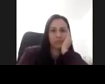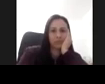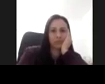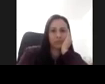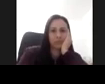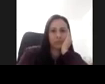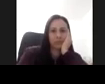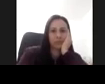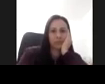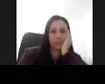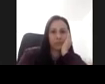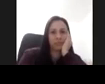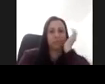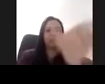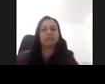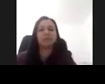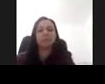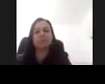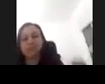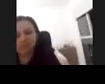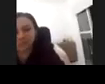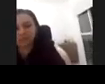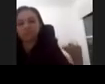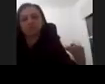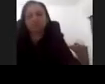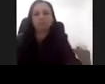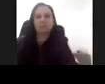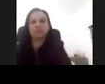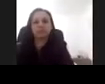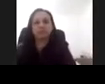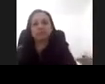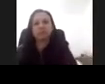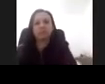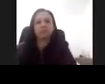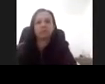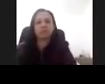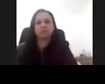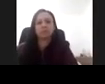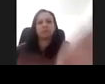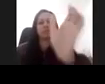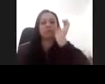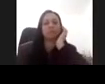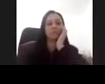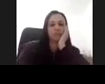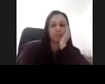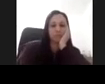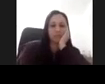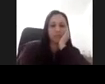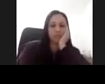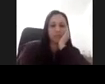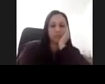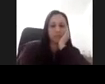habitats, perda de biodiversidade, impacto sobre esses serviços ambientais que a gente tanto precisa